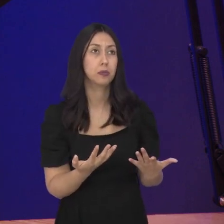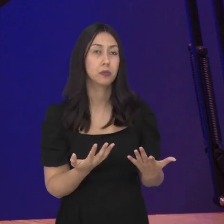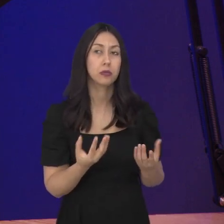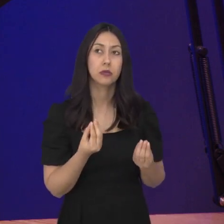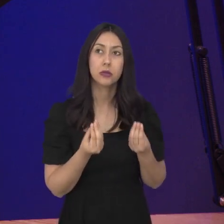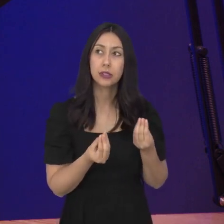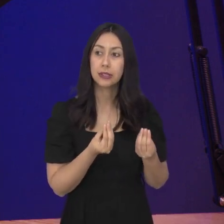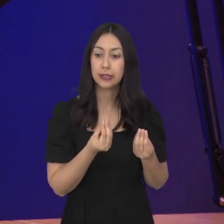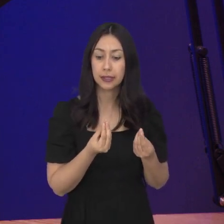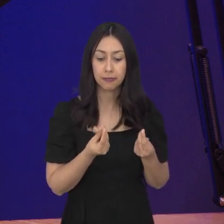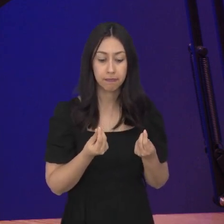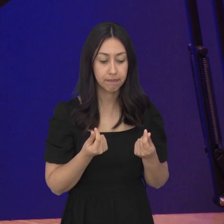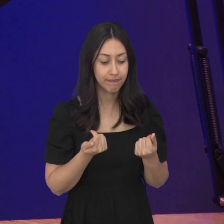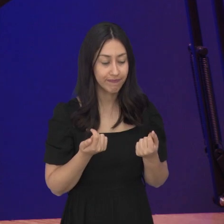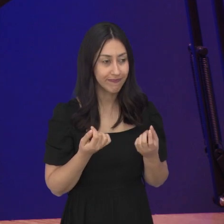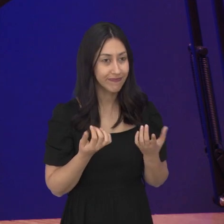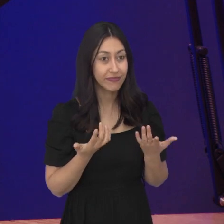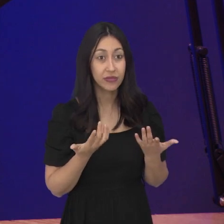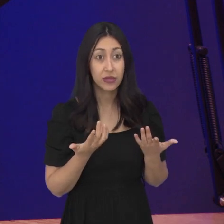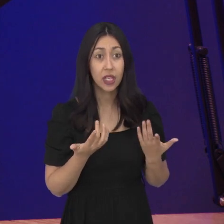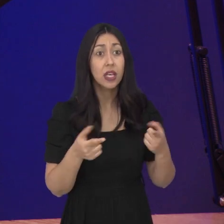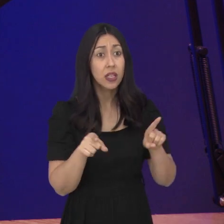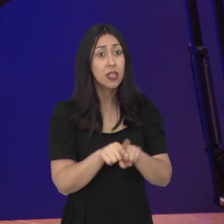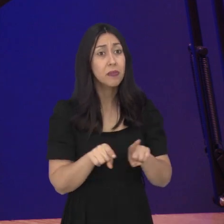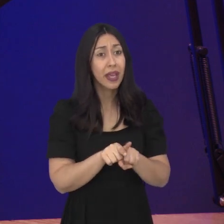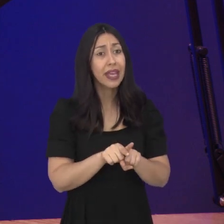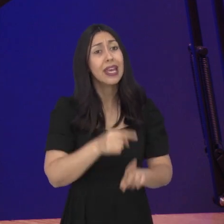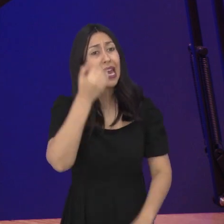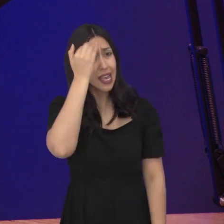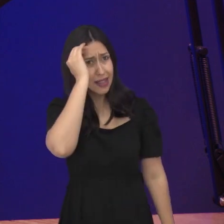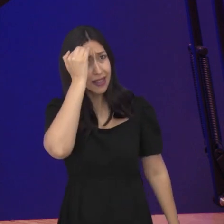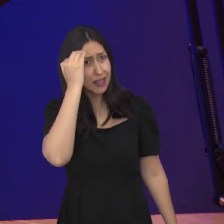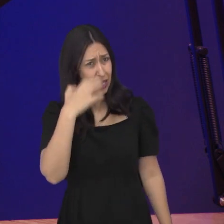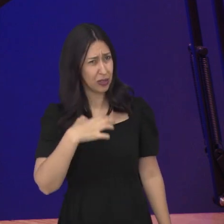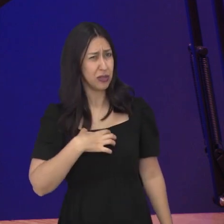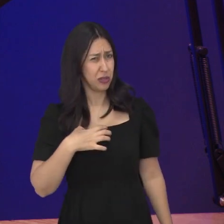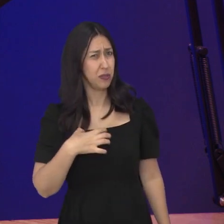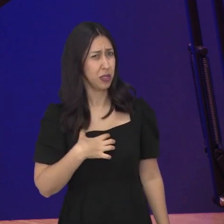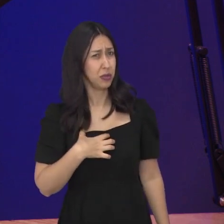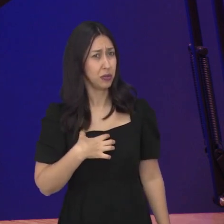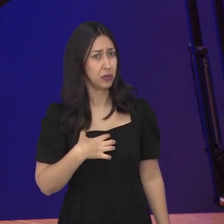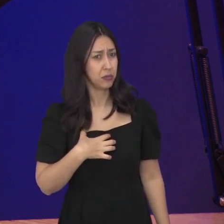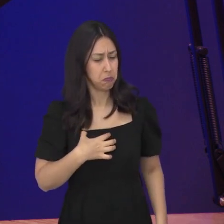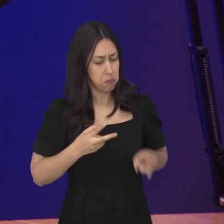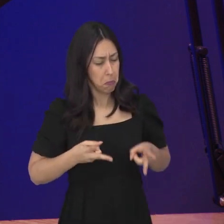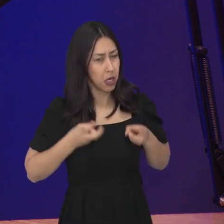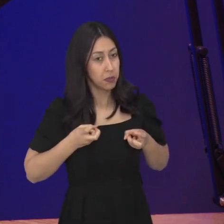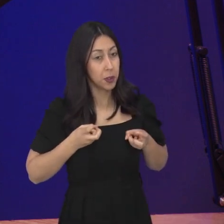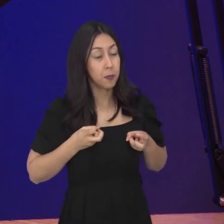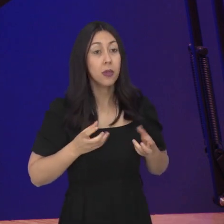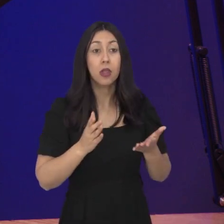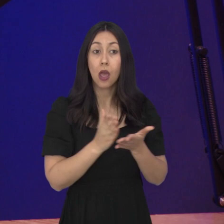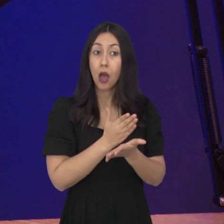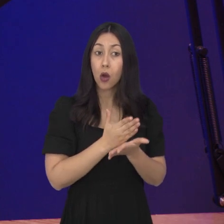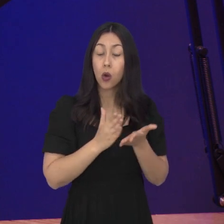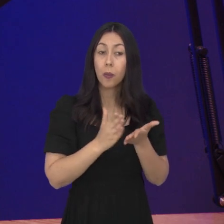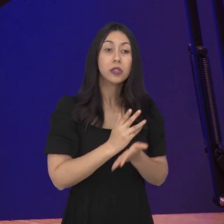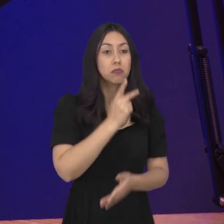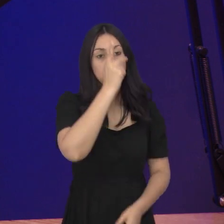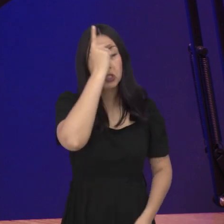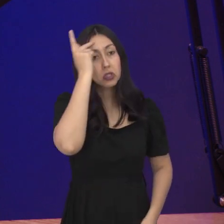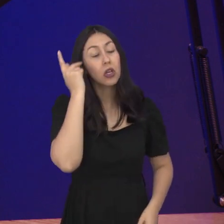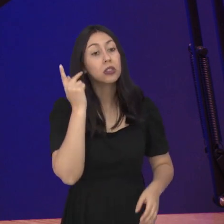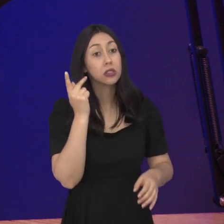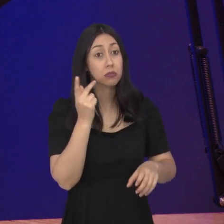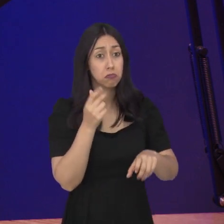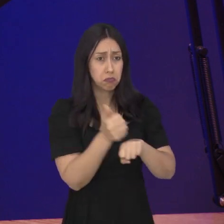Samu, como é que eu posso explicar? Validar esses sentimentos, né? Então, por exemplo, muitos especialistas falam